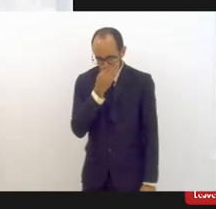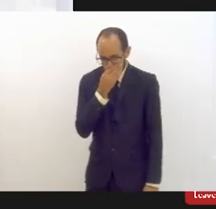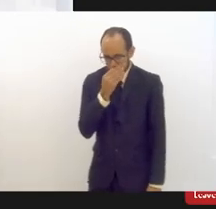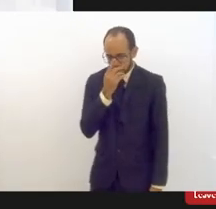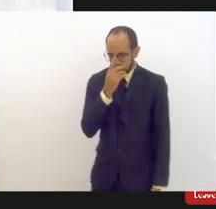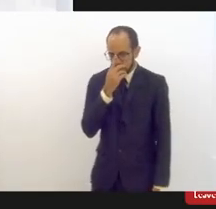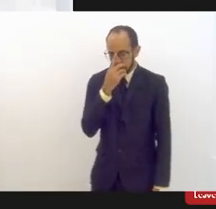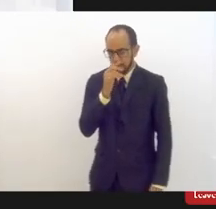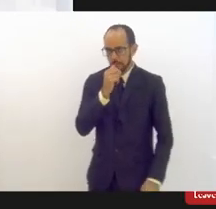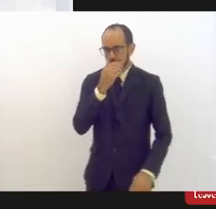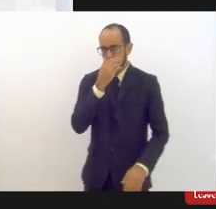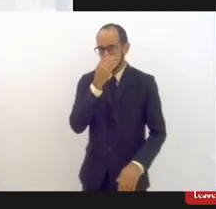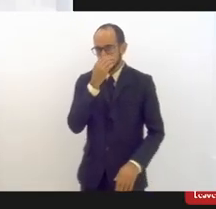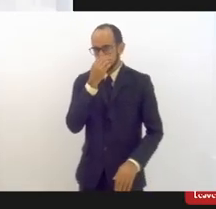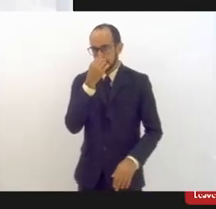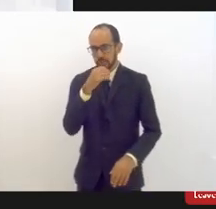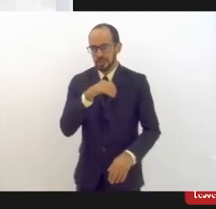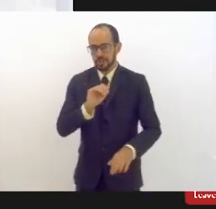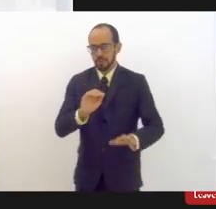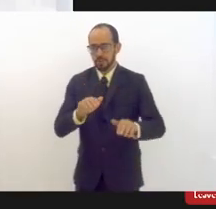Bom dia a todos.